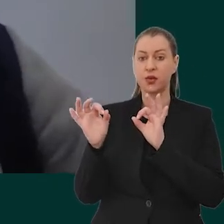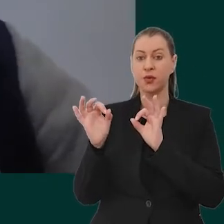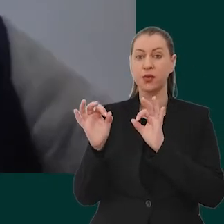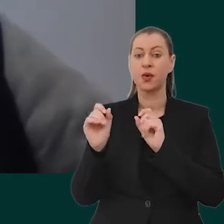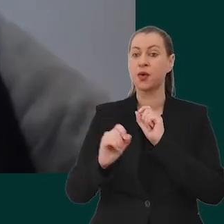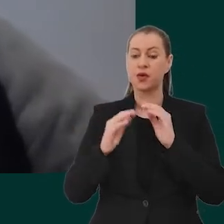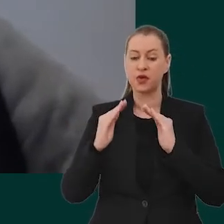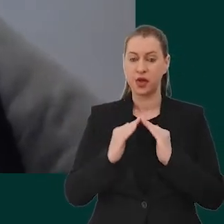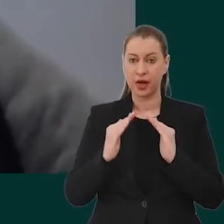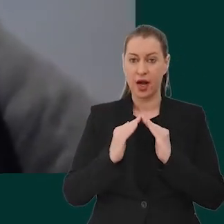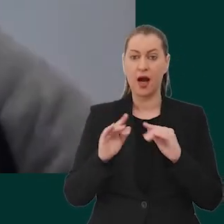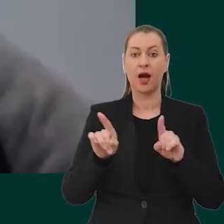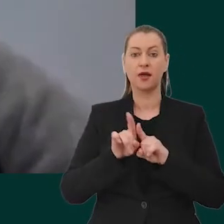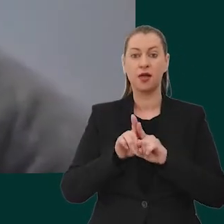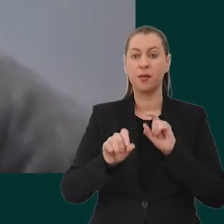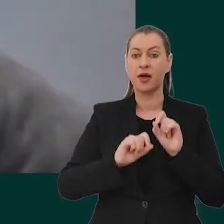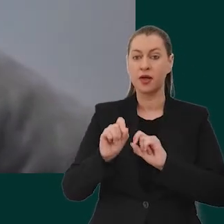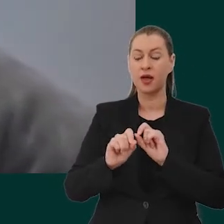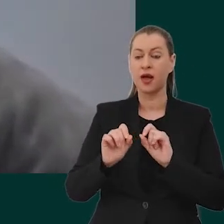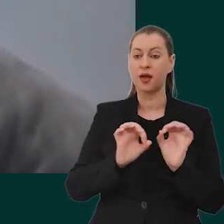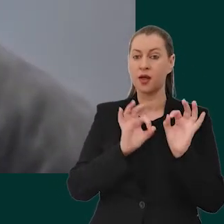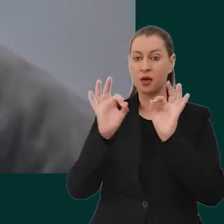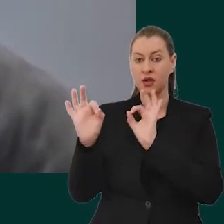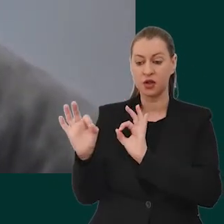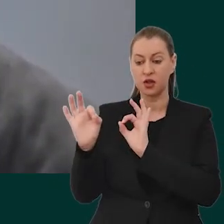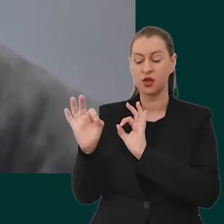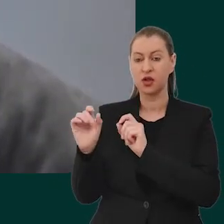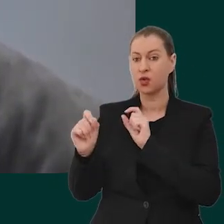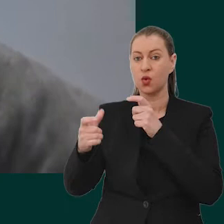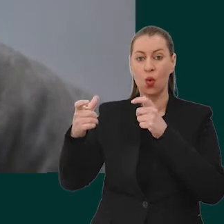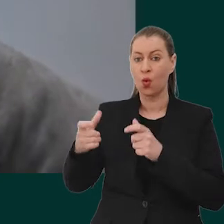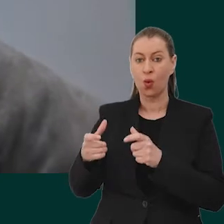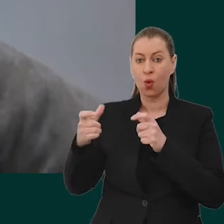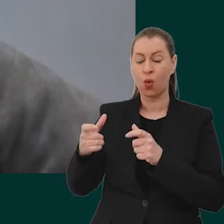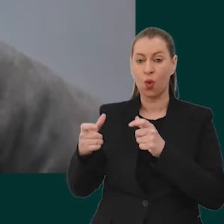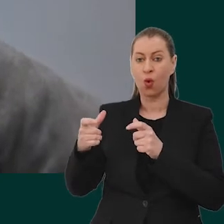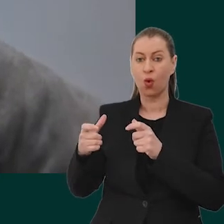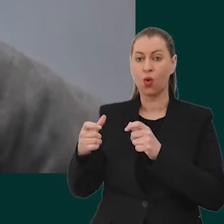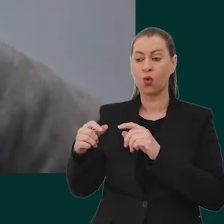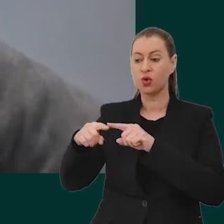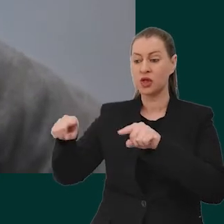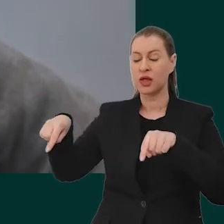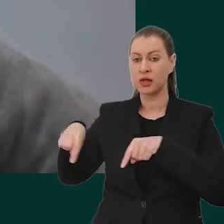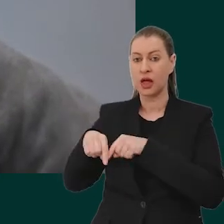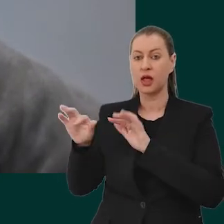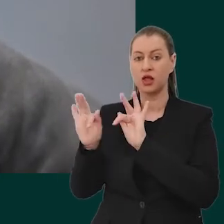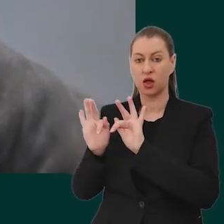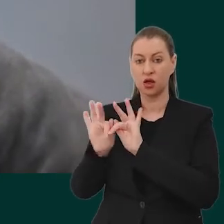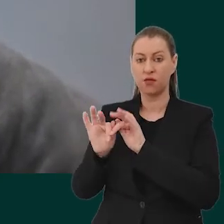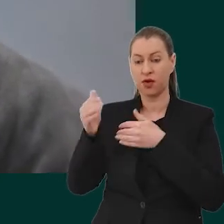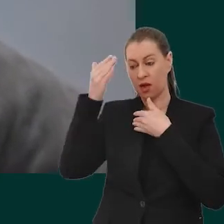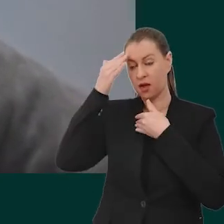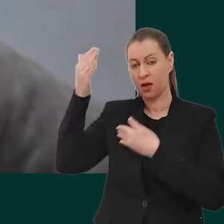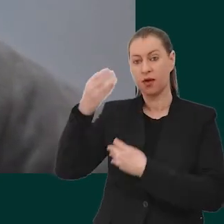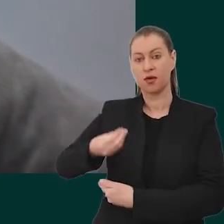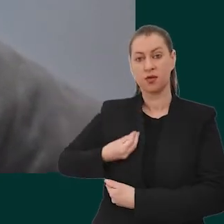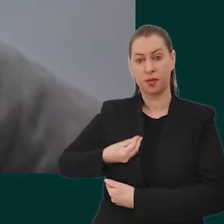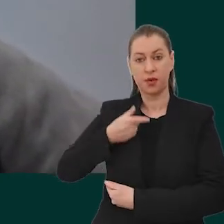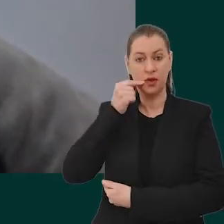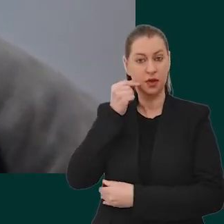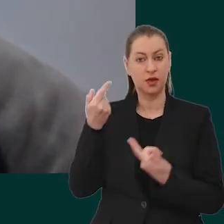diretamente online em suas casas, quem está assistindo os auditórios das salas da Fevale aqui. Agradeço novamente a presença e sempre